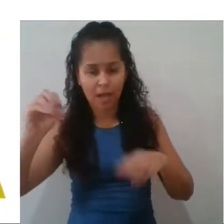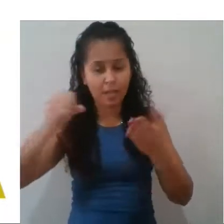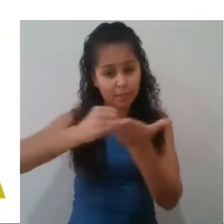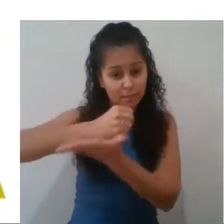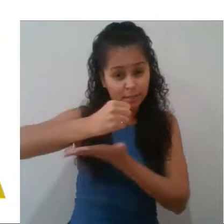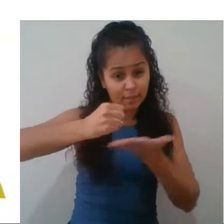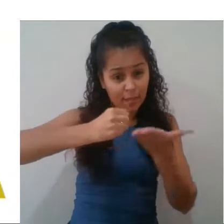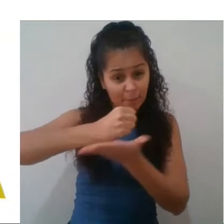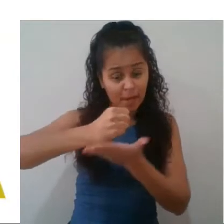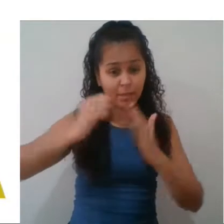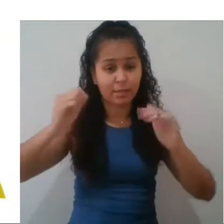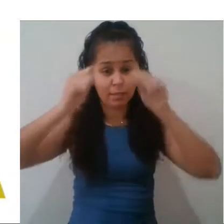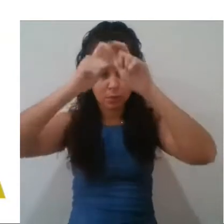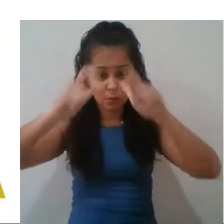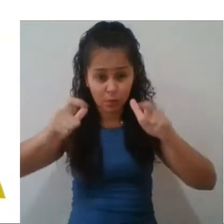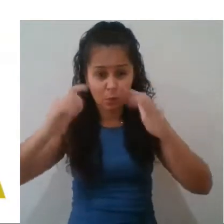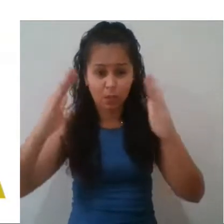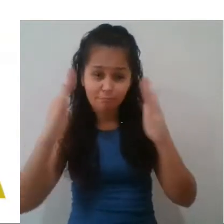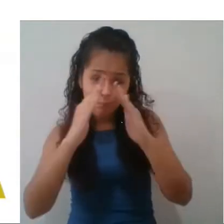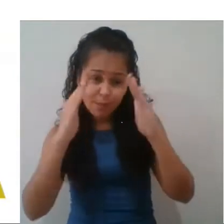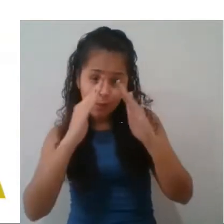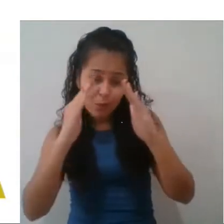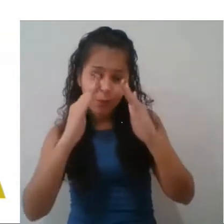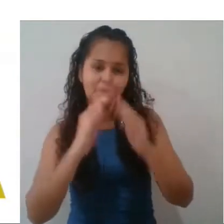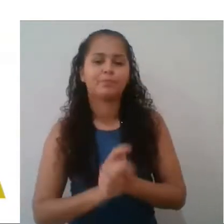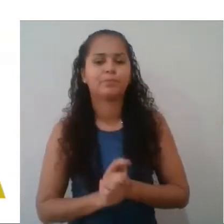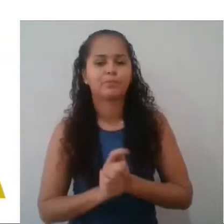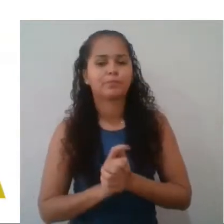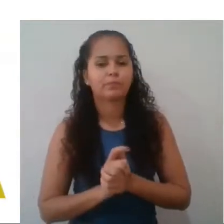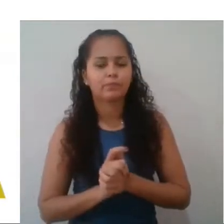base do cone menor que está logo acima desse tronco.